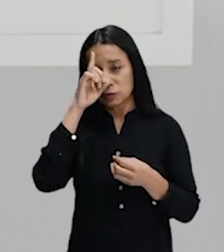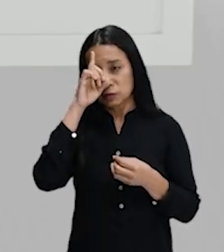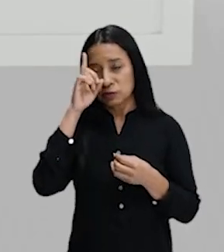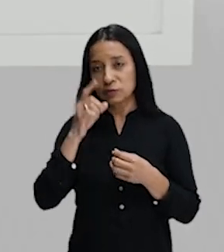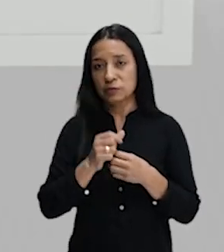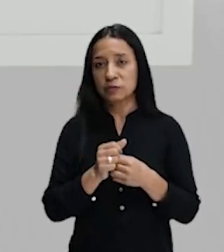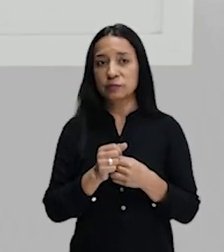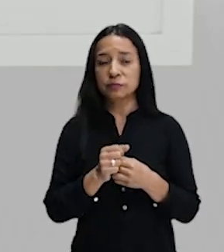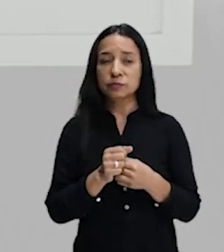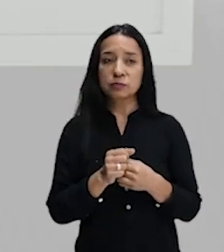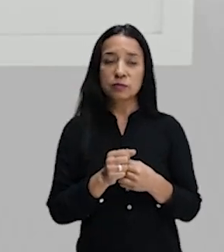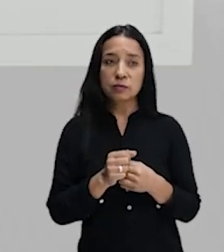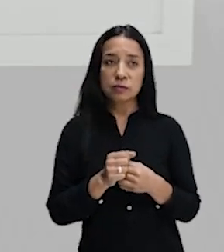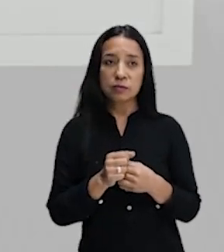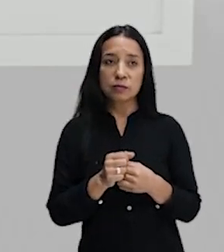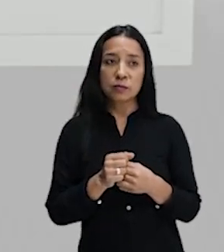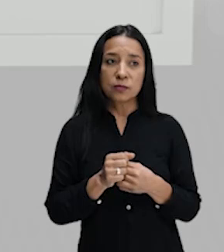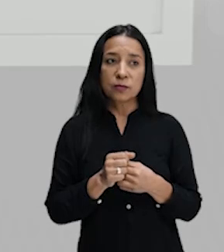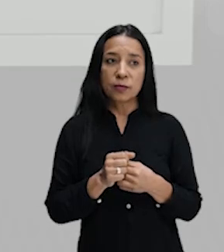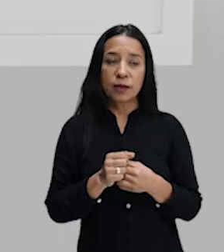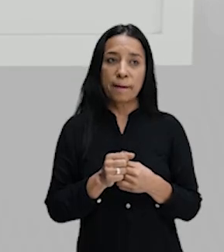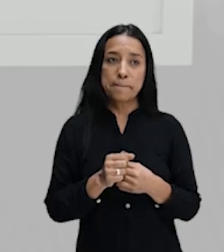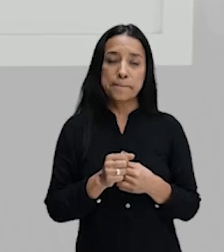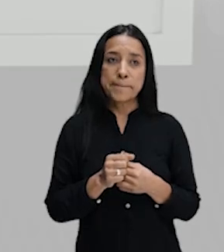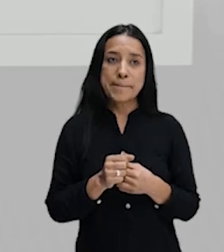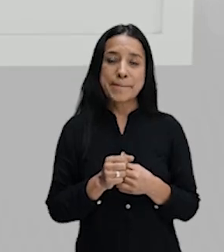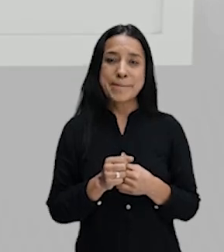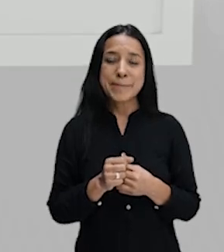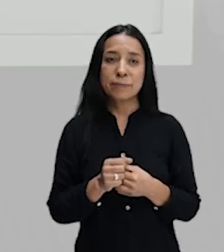cotidiano. Certo?